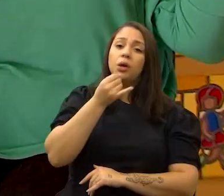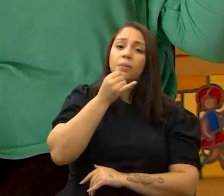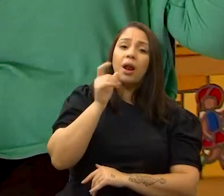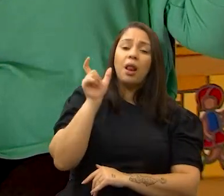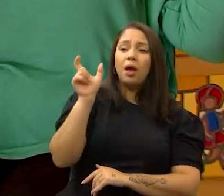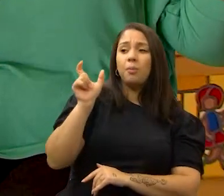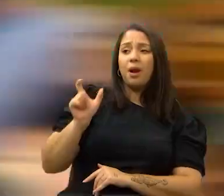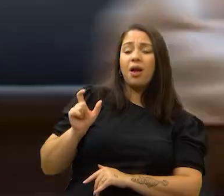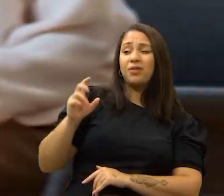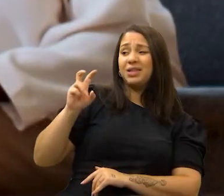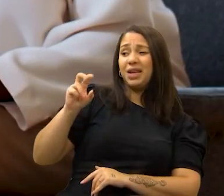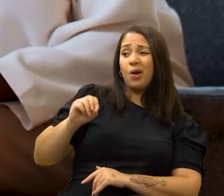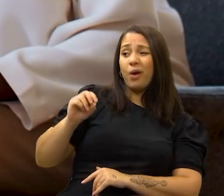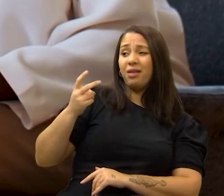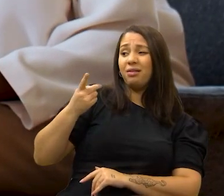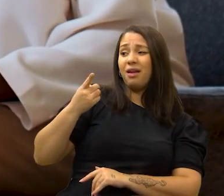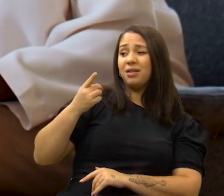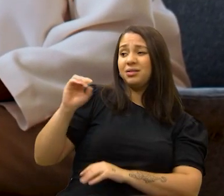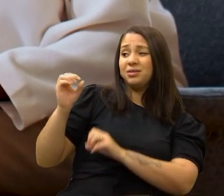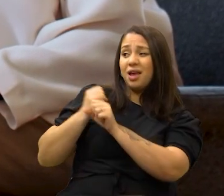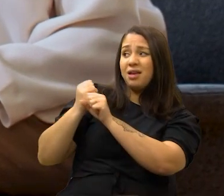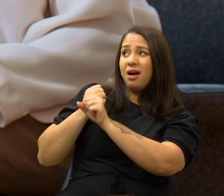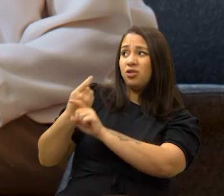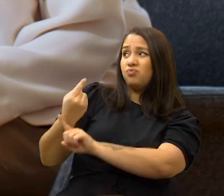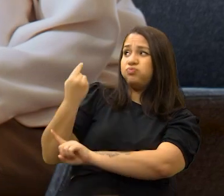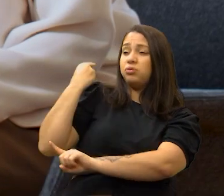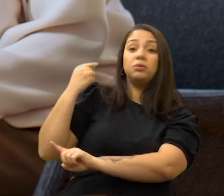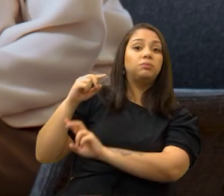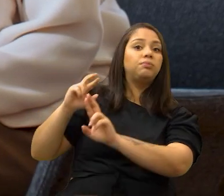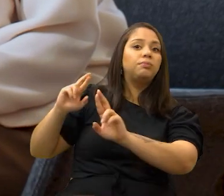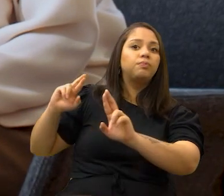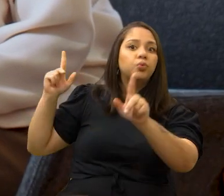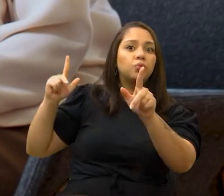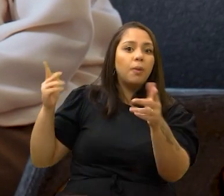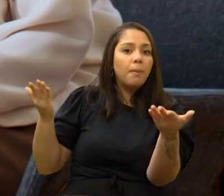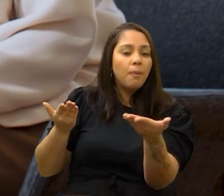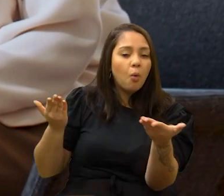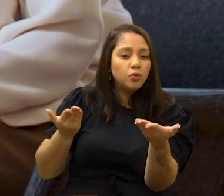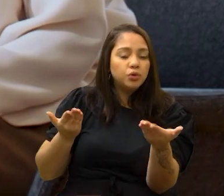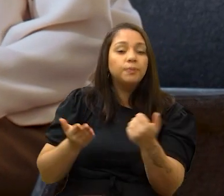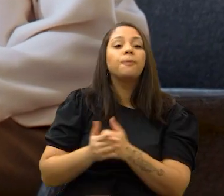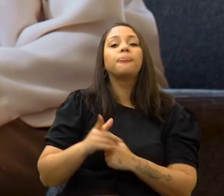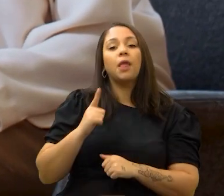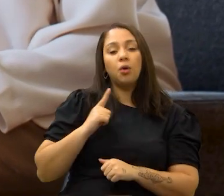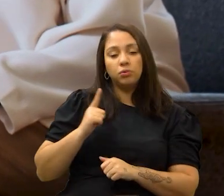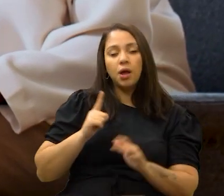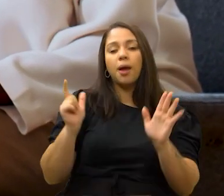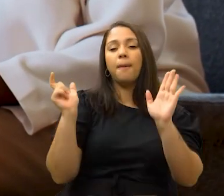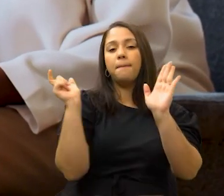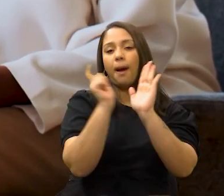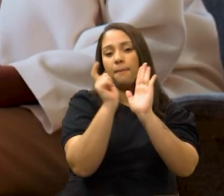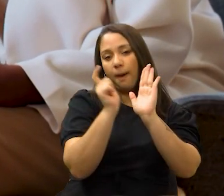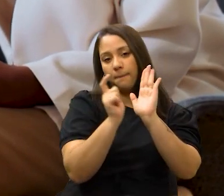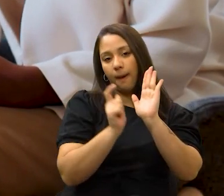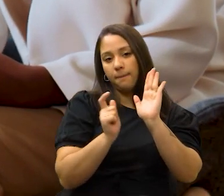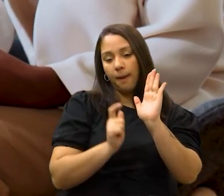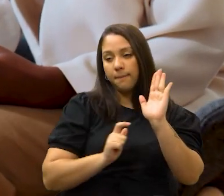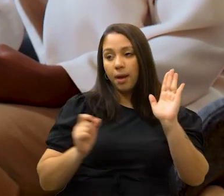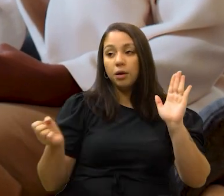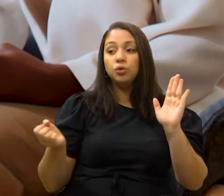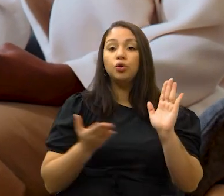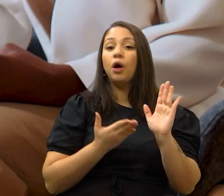de 50, 100 anos atrás, você vai ver uma diferença. Então vão entrando palavras novas. E o